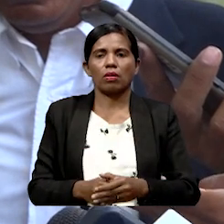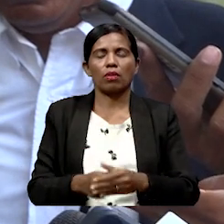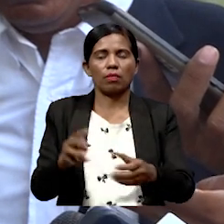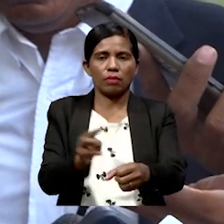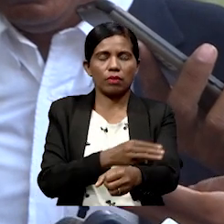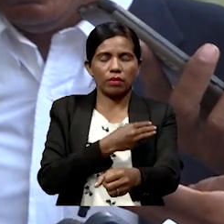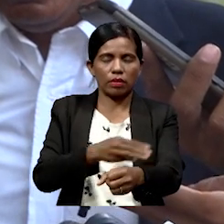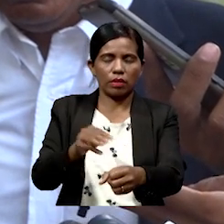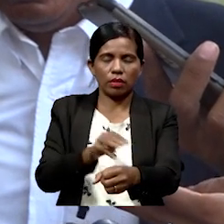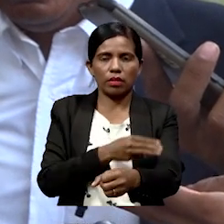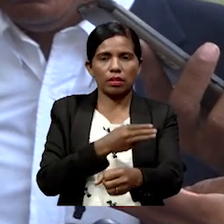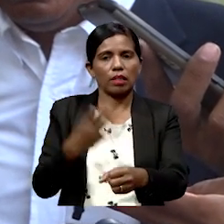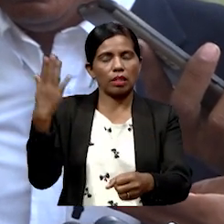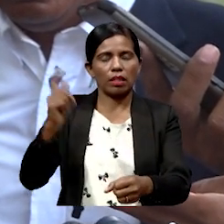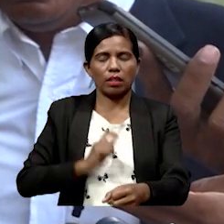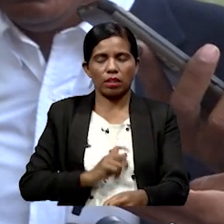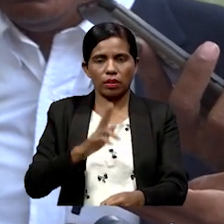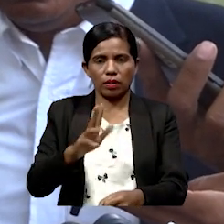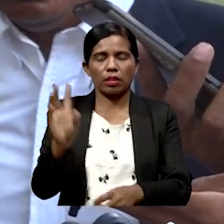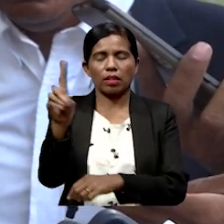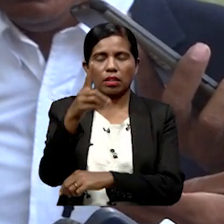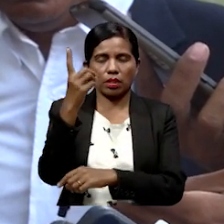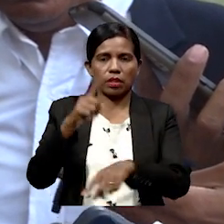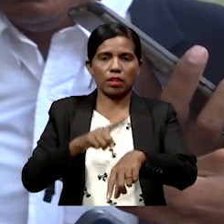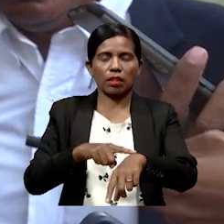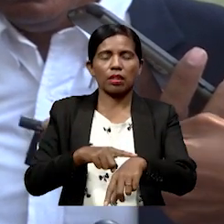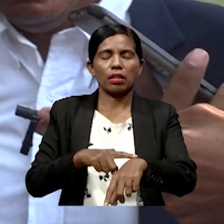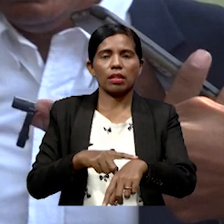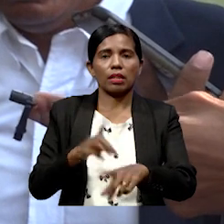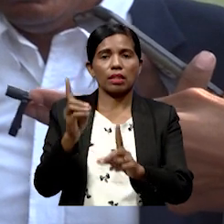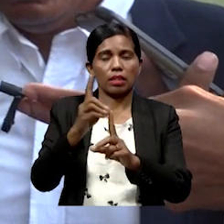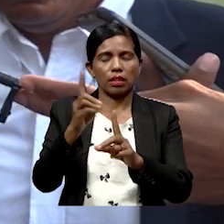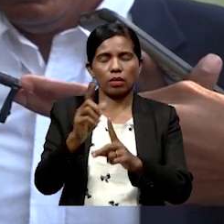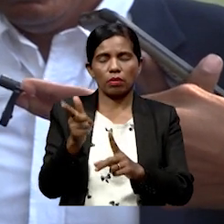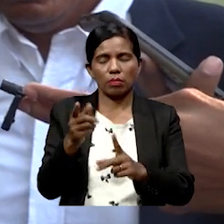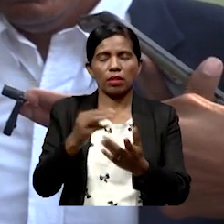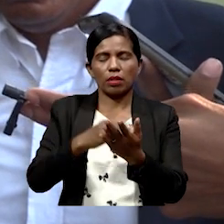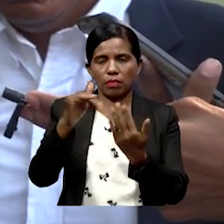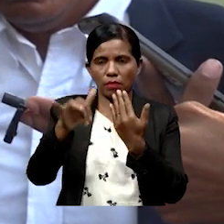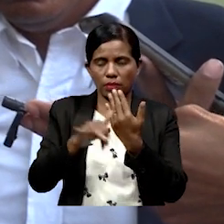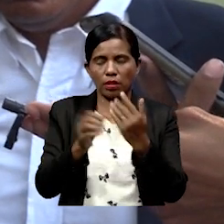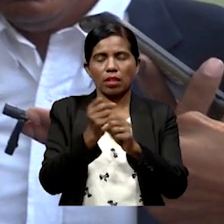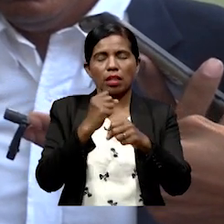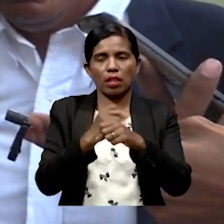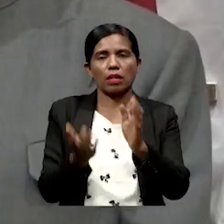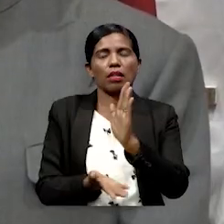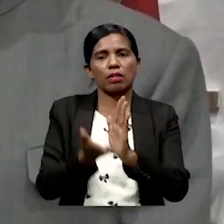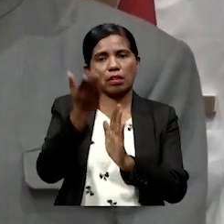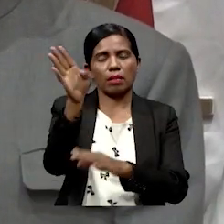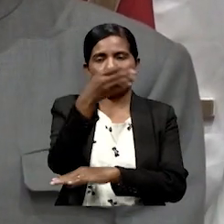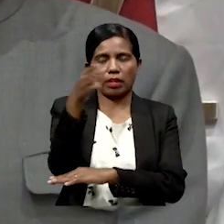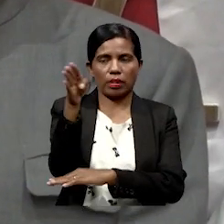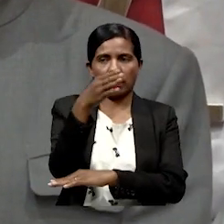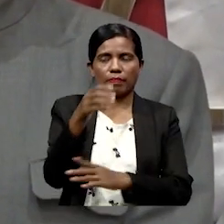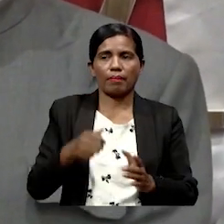a área do Tachitolo. Agora, ia dar san dia 20 de maio, maka hanesan bebain se realiza a cerimônia de bandeira.